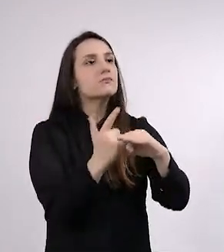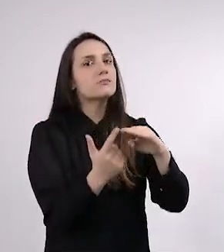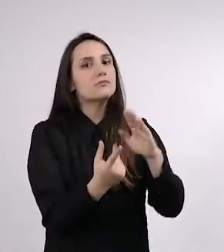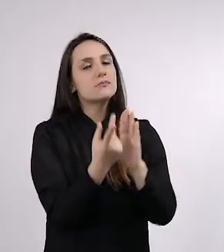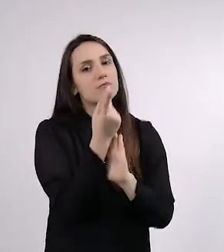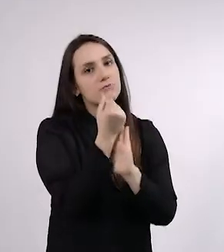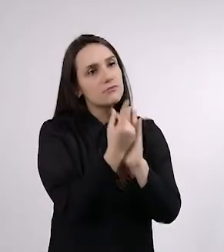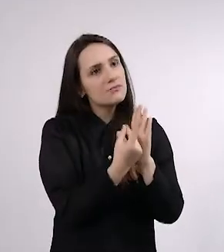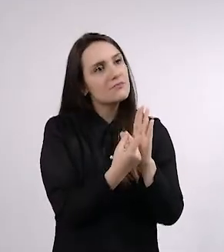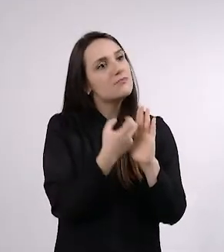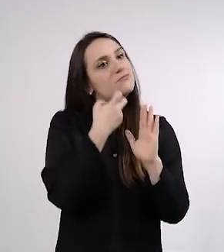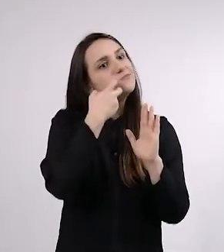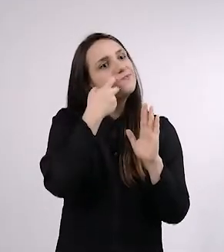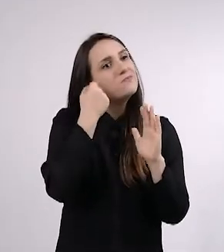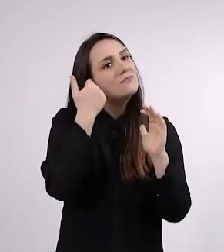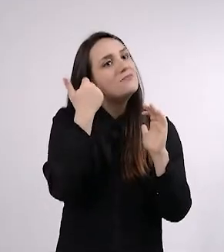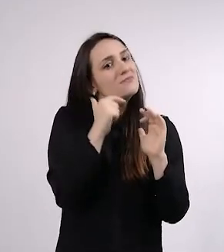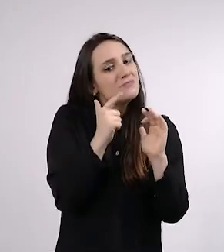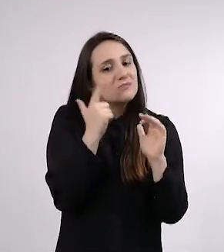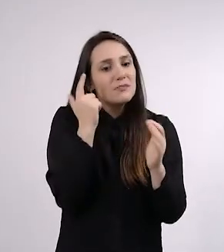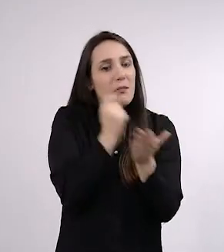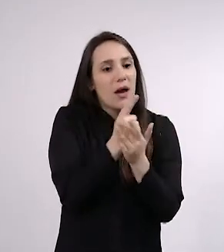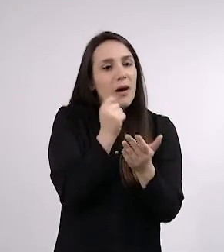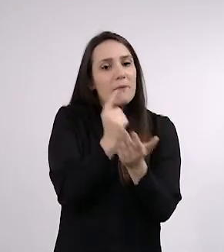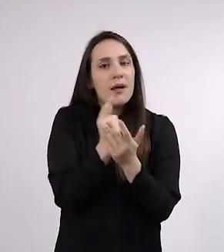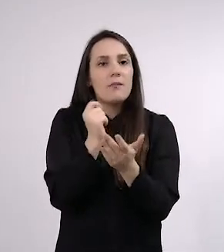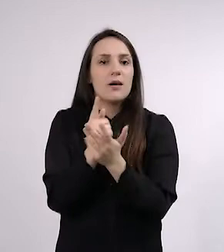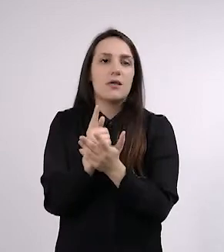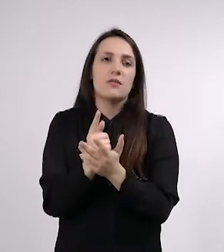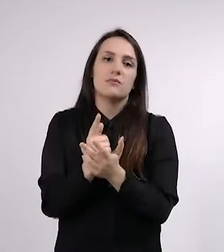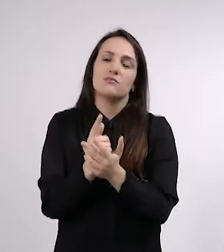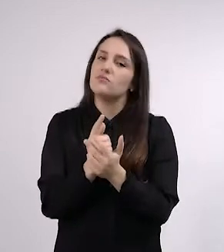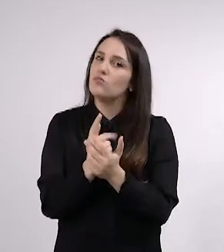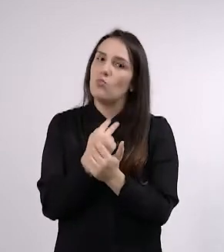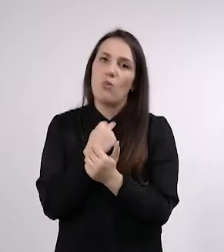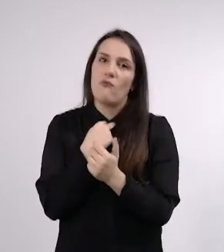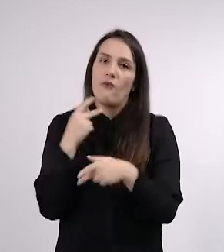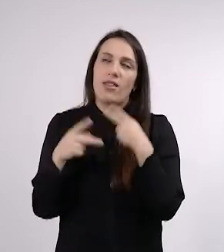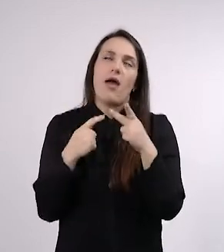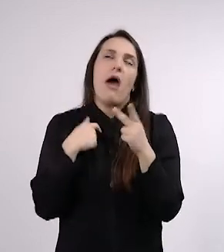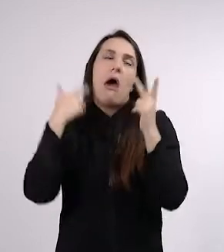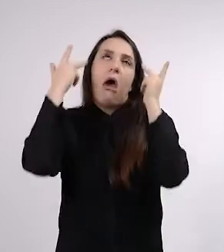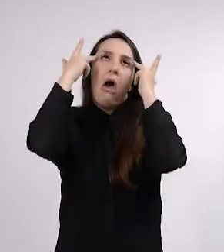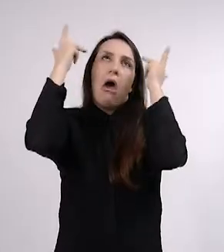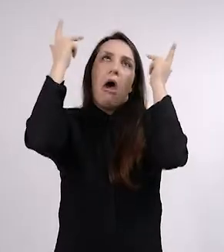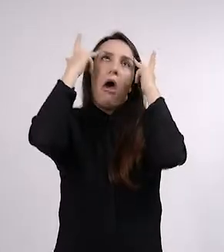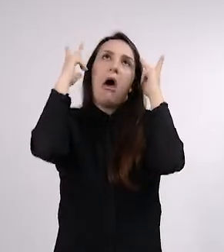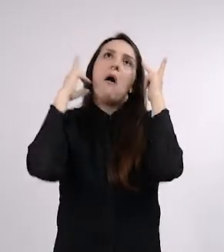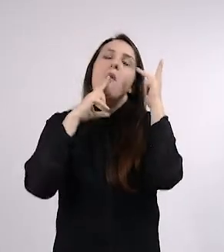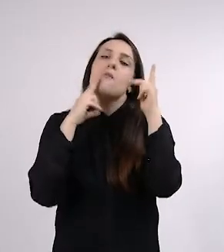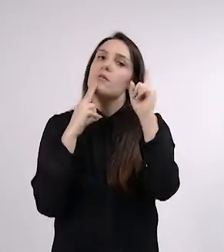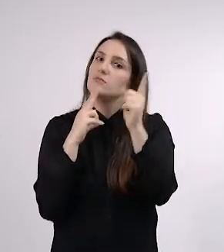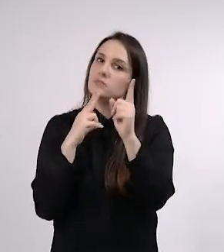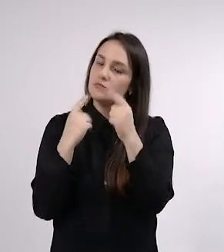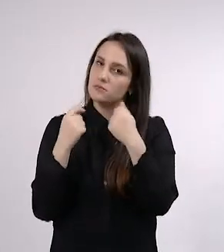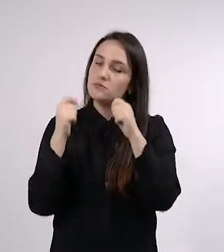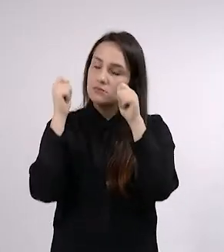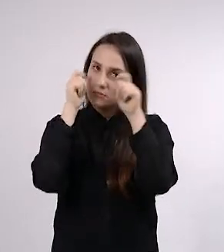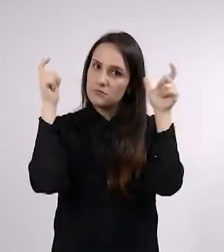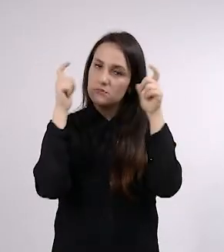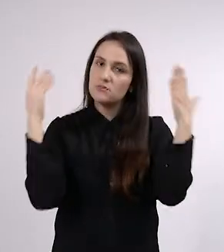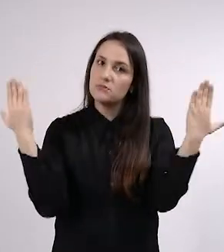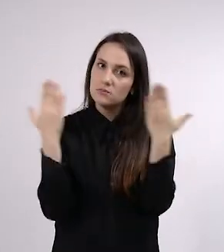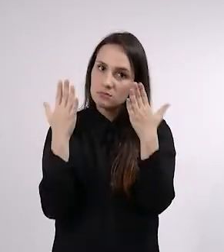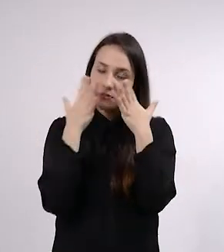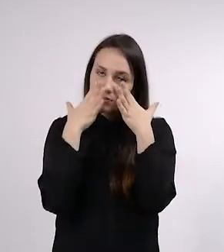não está salvando nada para que a gente possa amanhã dizer, ó, nós estamos tudo tranquilo, vamos continuar. Então